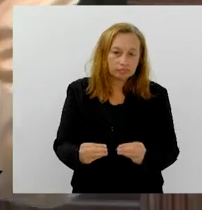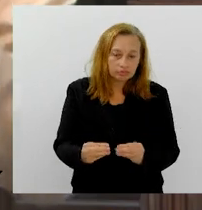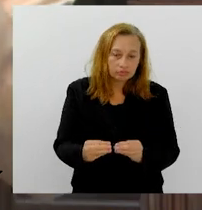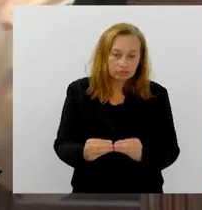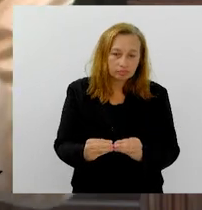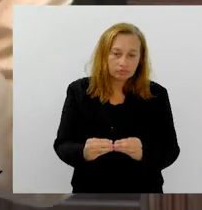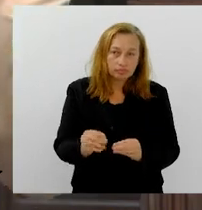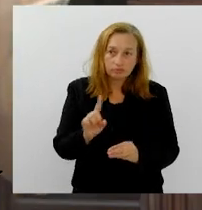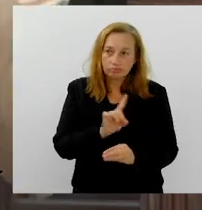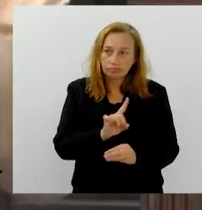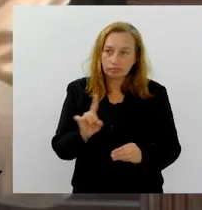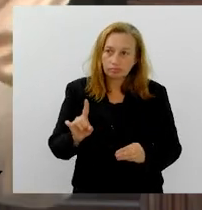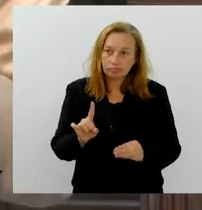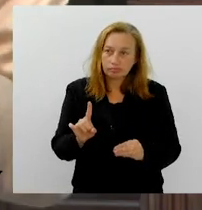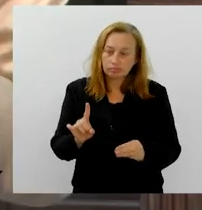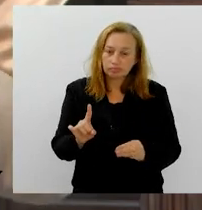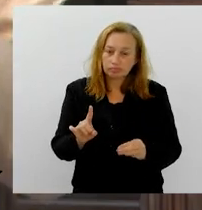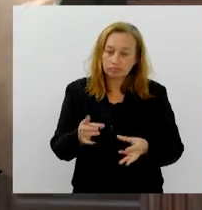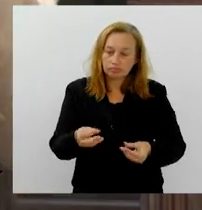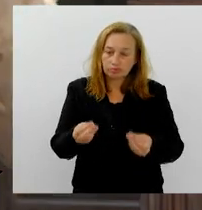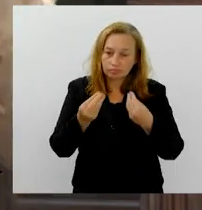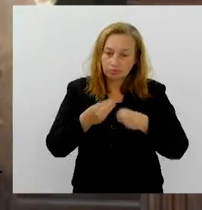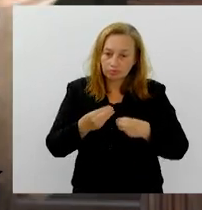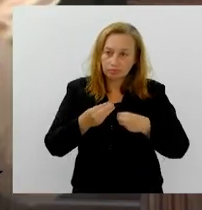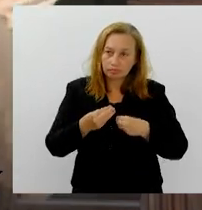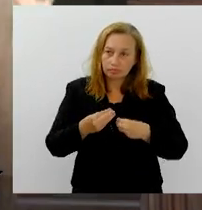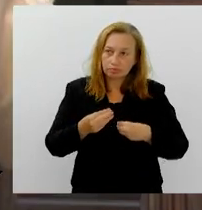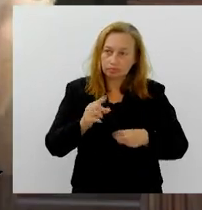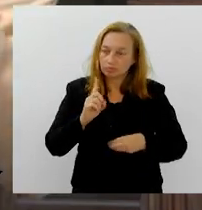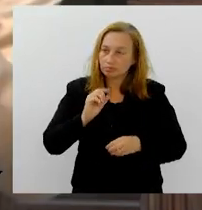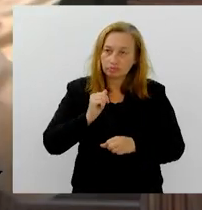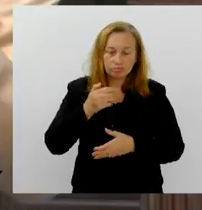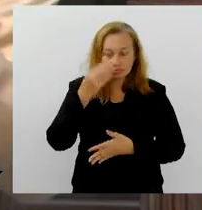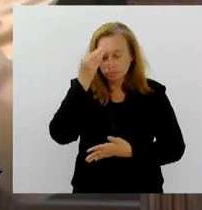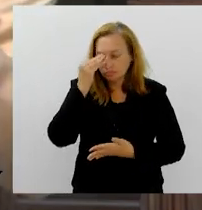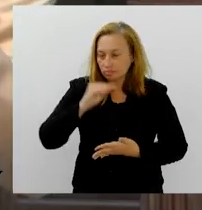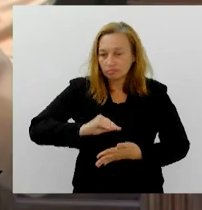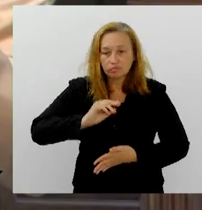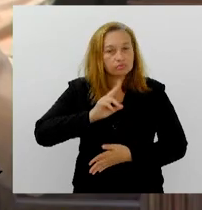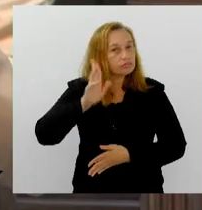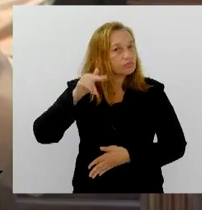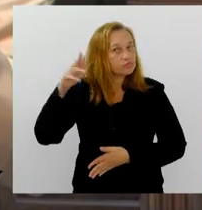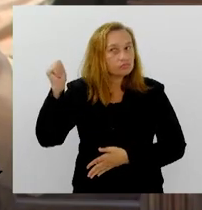não nos é favorável. Não desistimos nunca.